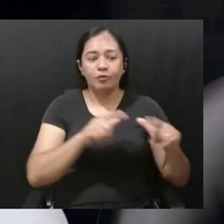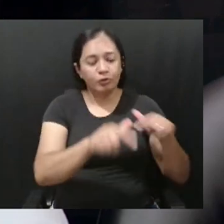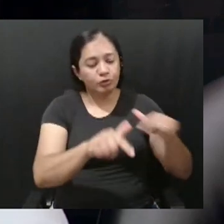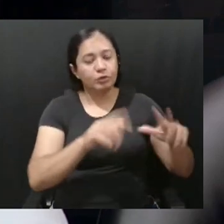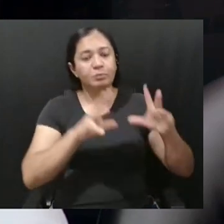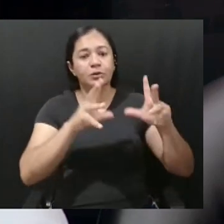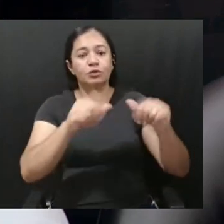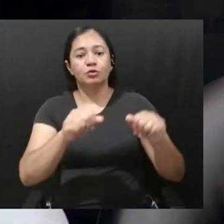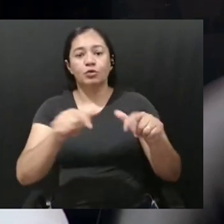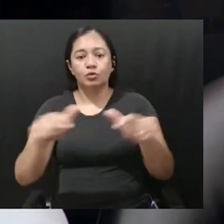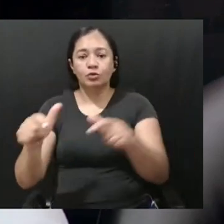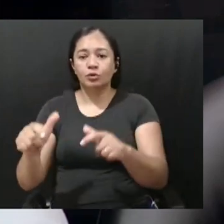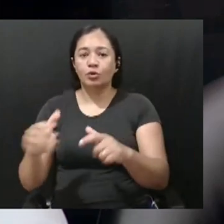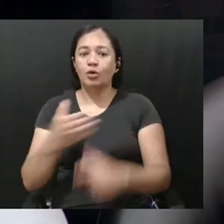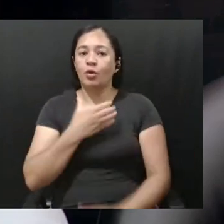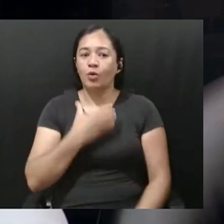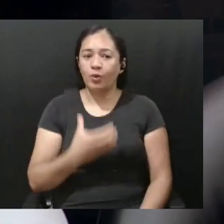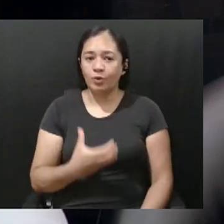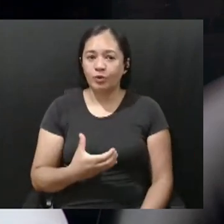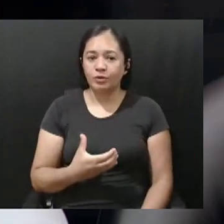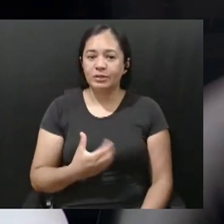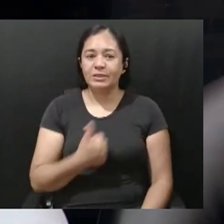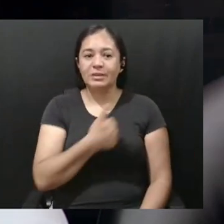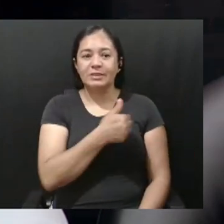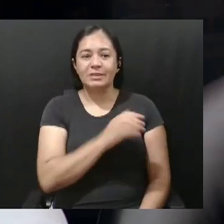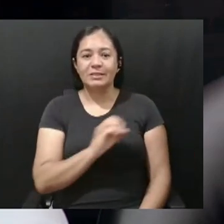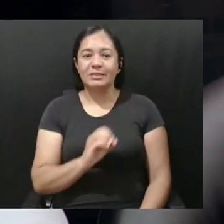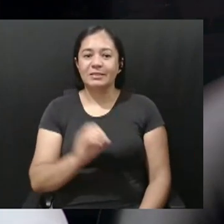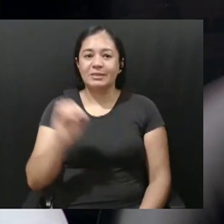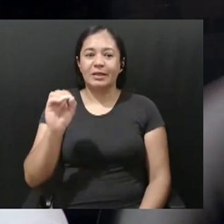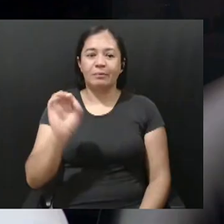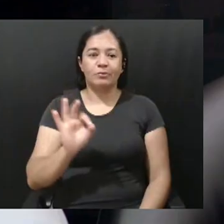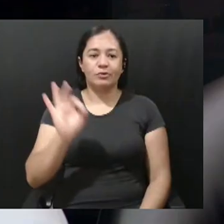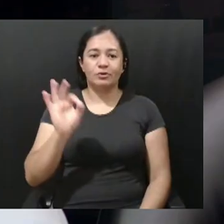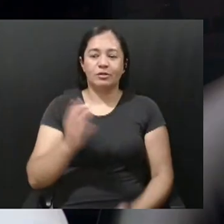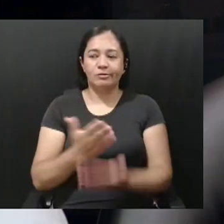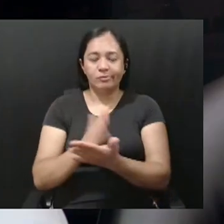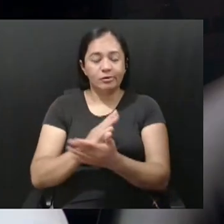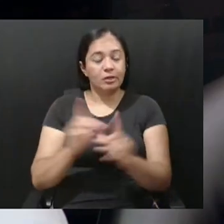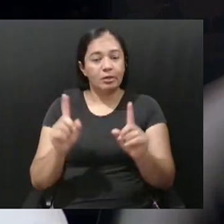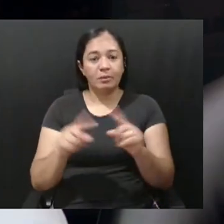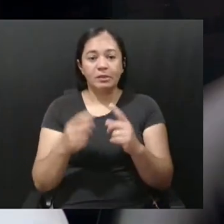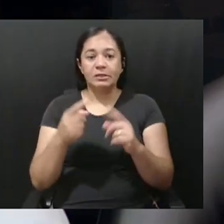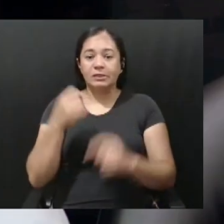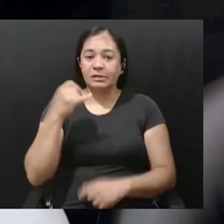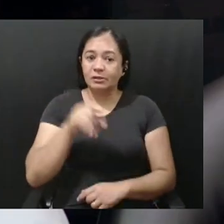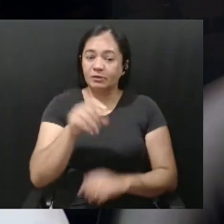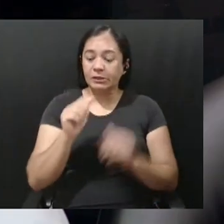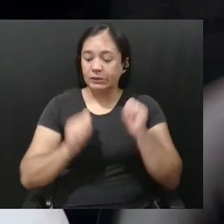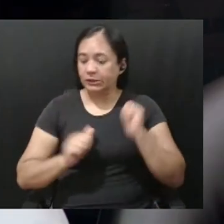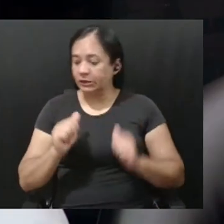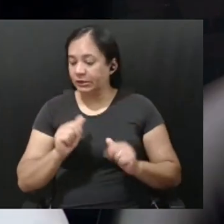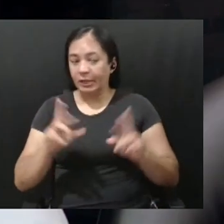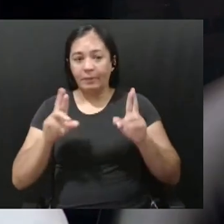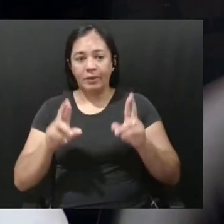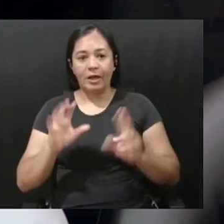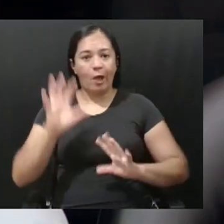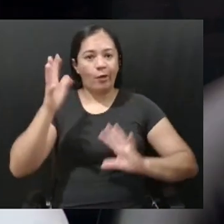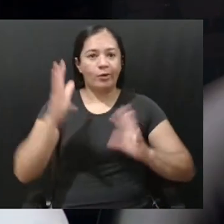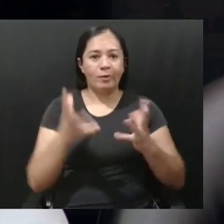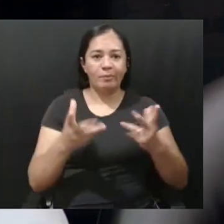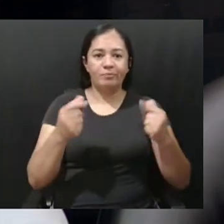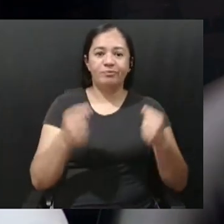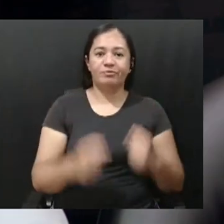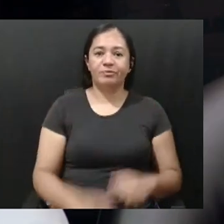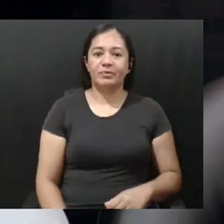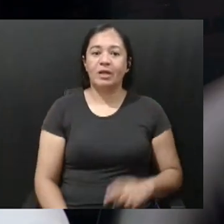um 100% desconforto, mas se você Uhum. tá olhando ansioso, esperando acontecer uma coisa muito grande, grande chance daquele desconforto